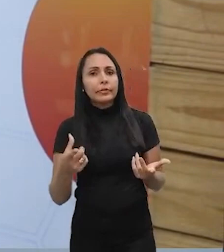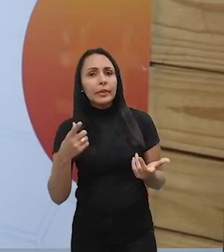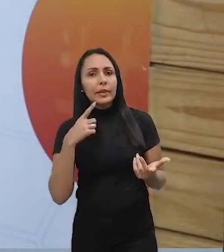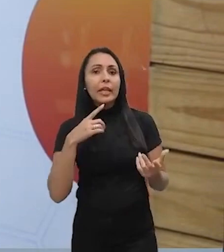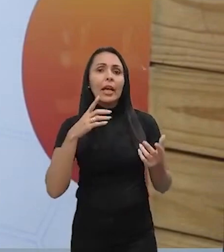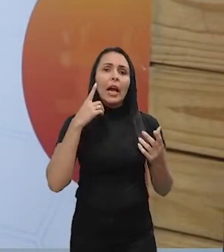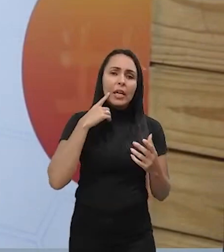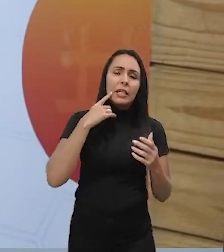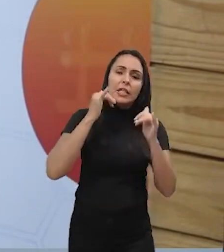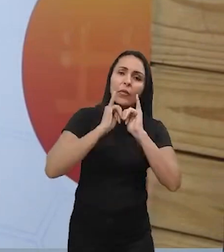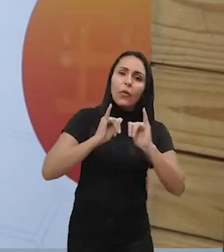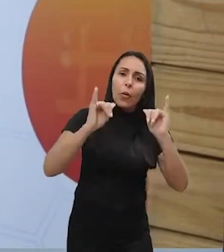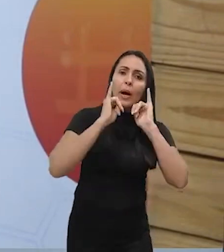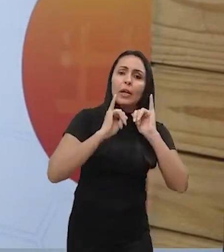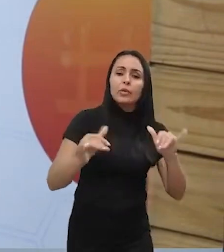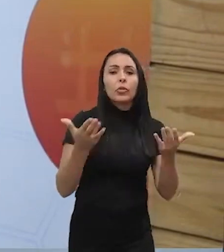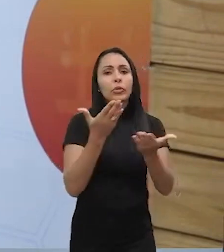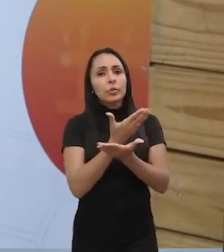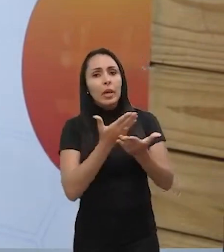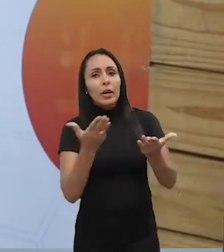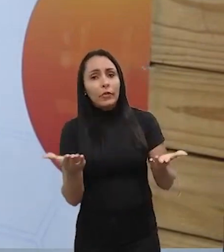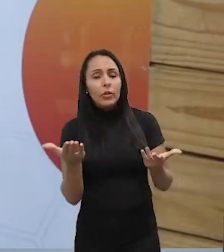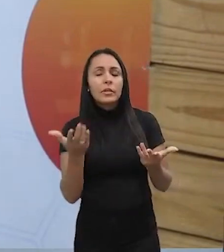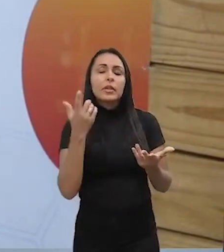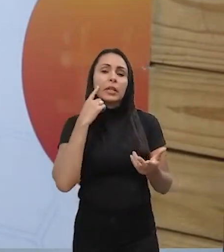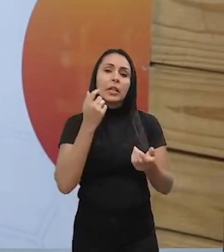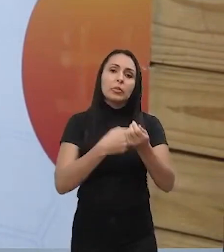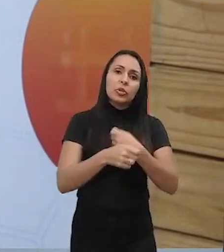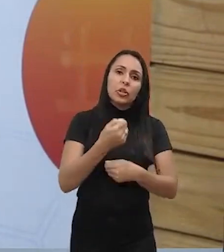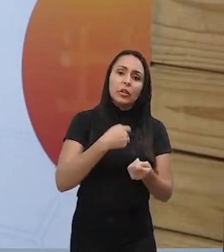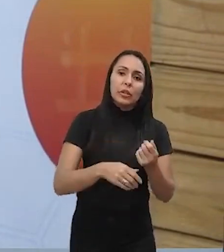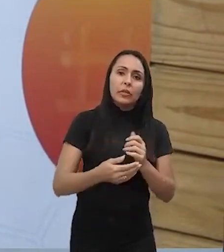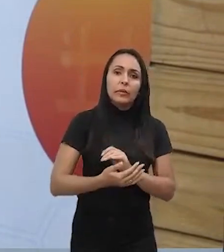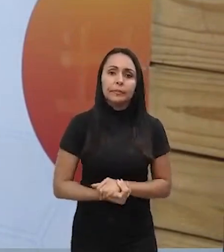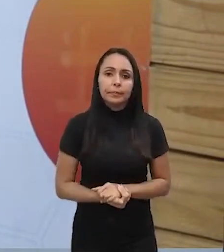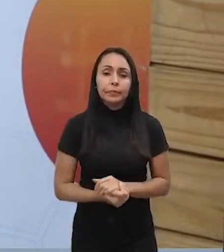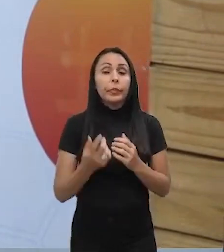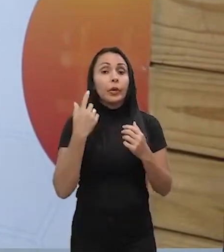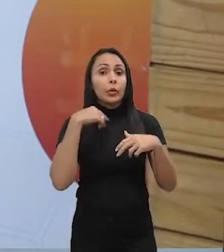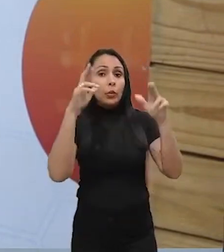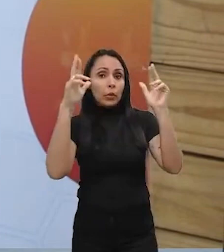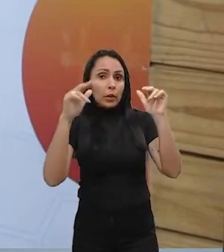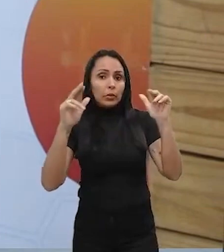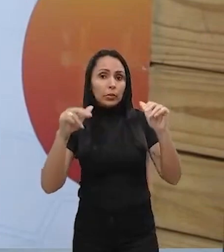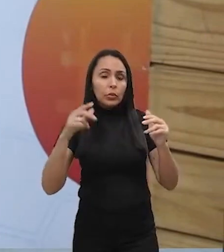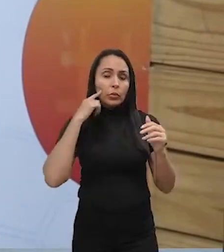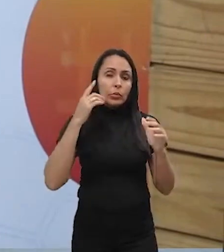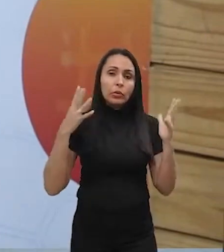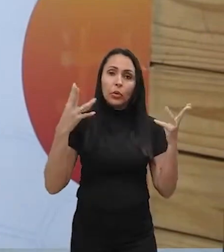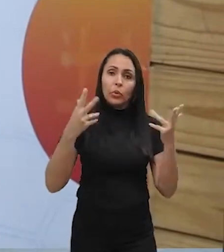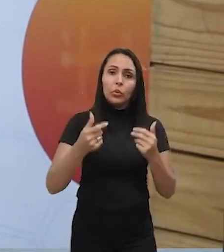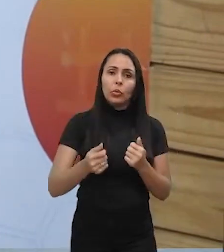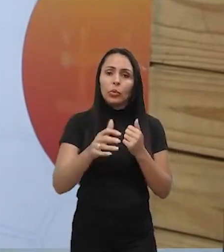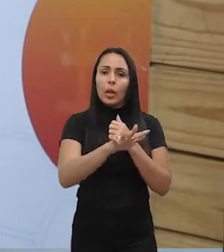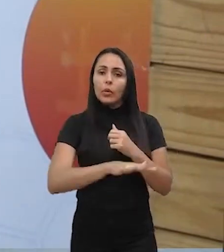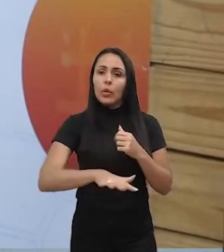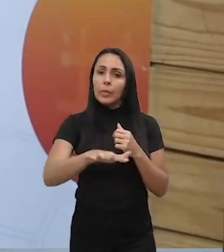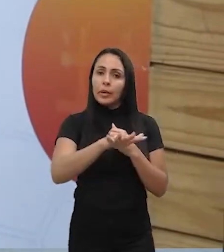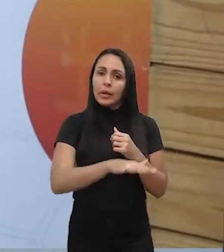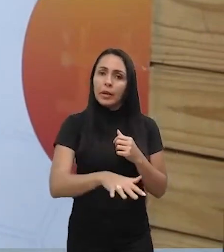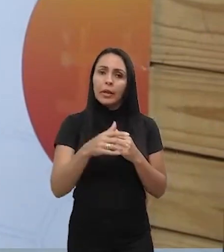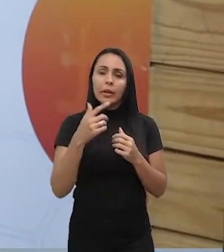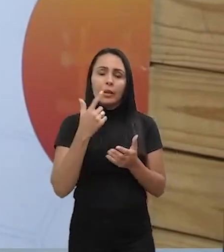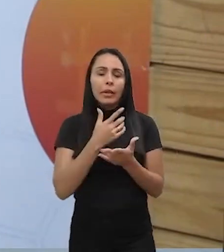as informações necessárias, cabíveis administrativamente. Quanto ao assunto, estaremos todos lá no ambiente